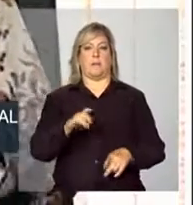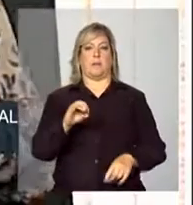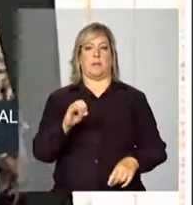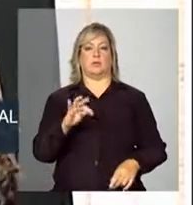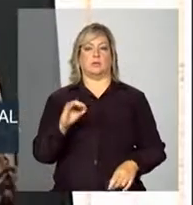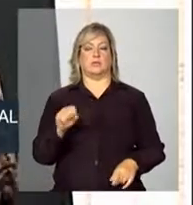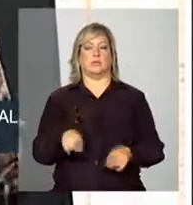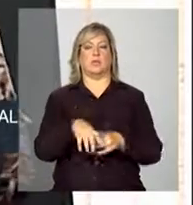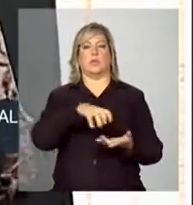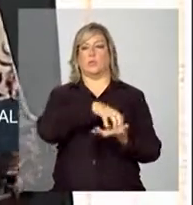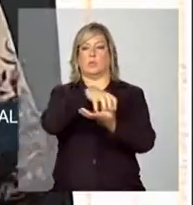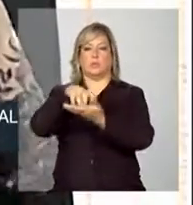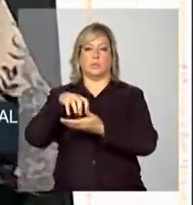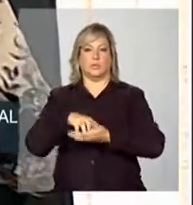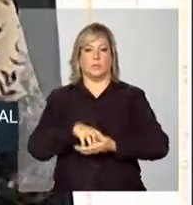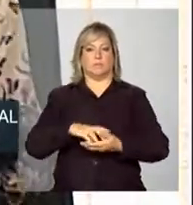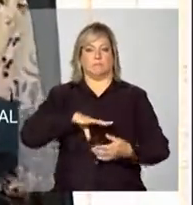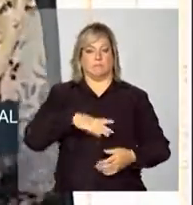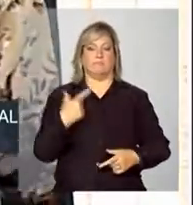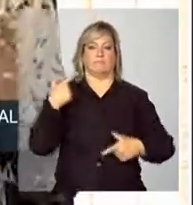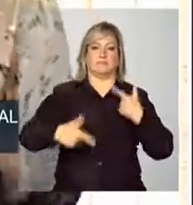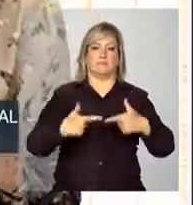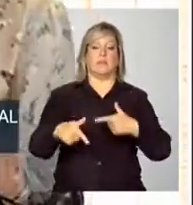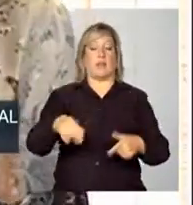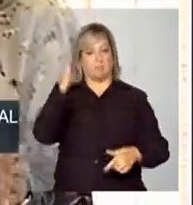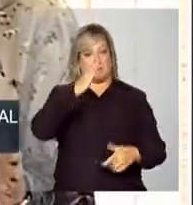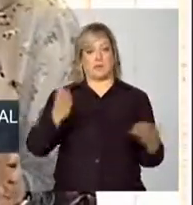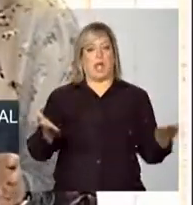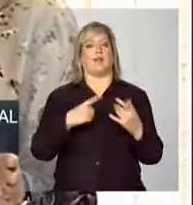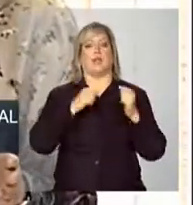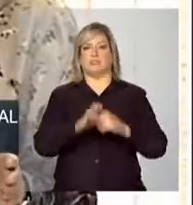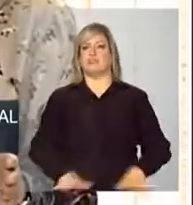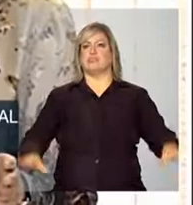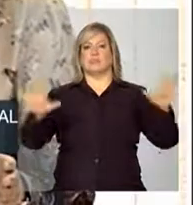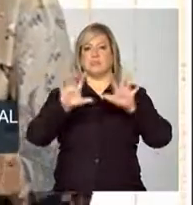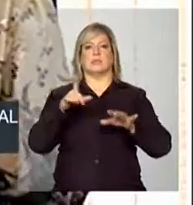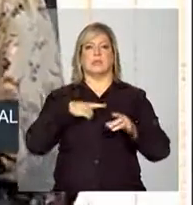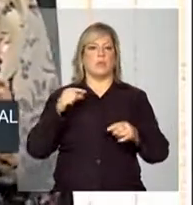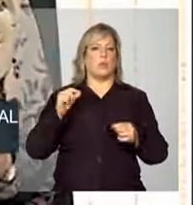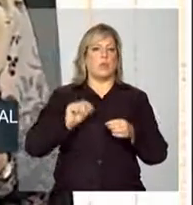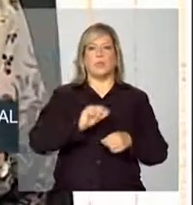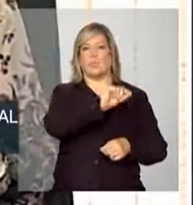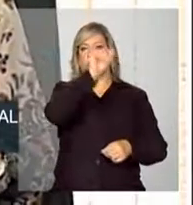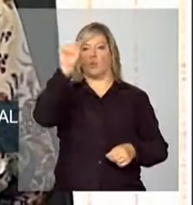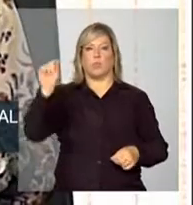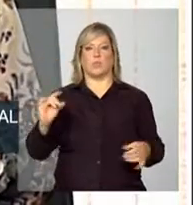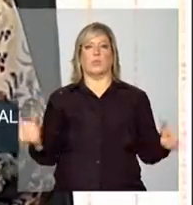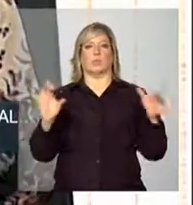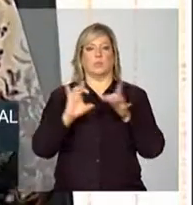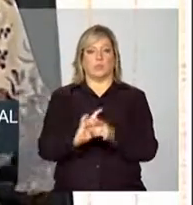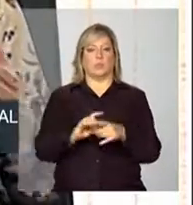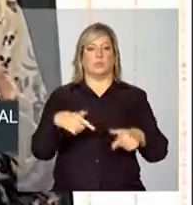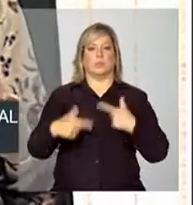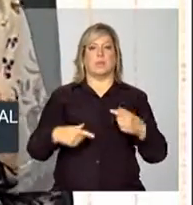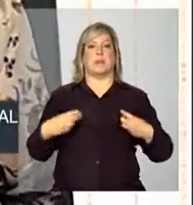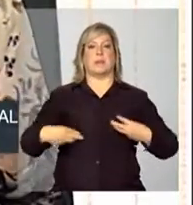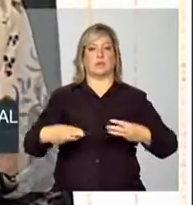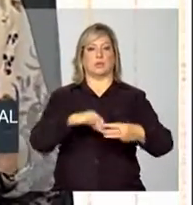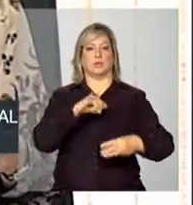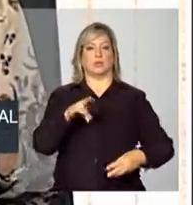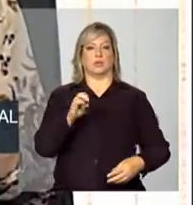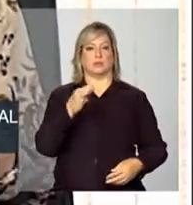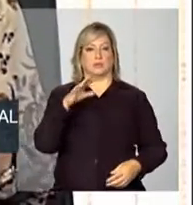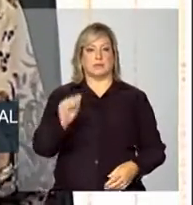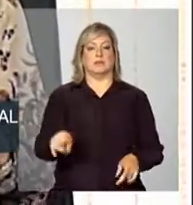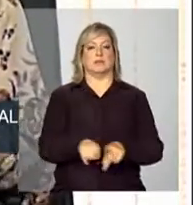tão Brasil ele ele ele hoje ele tem uma rede que o Ministério da Justiça e o conjunto o